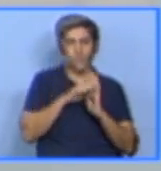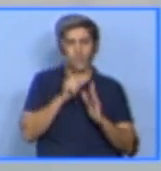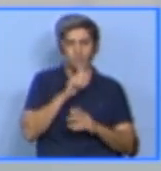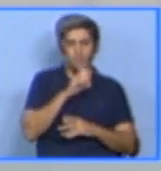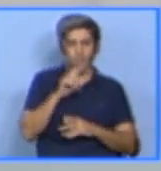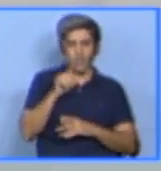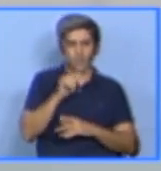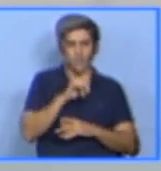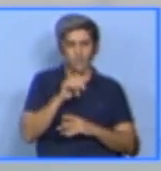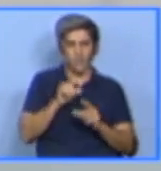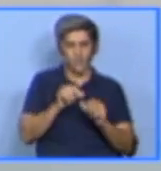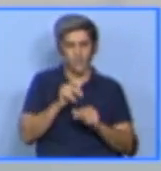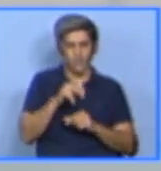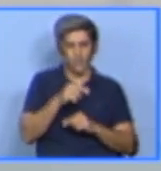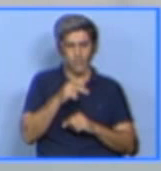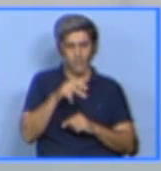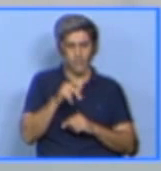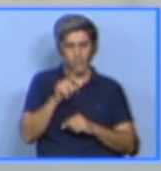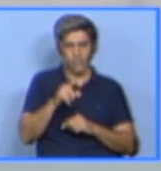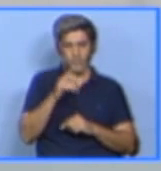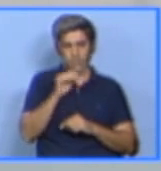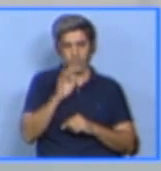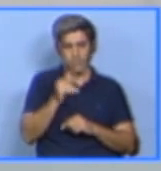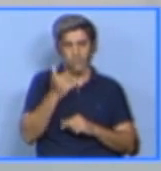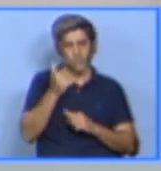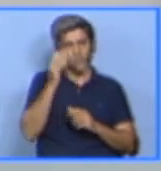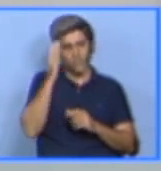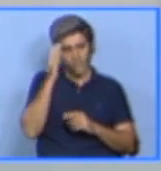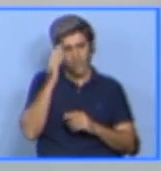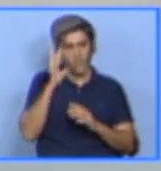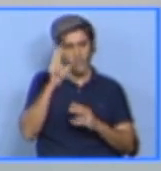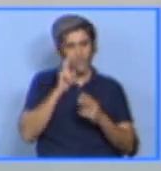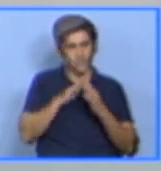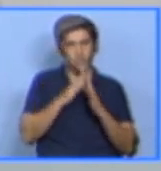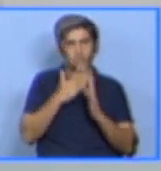também na rádio, na Antena 1, pelas 22h45. Votos de boa tarde. Até amanhã, se Deus quiser.